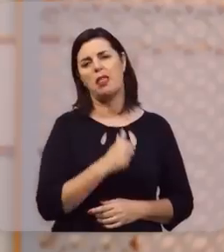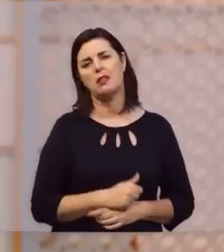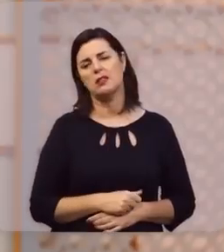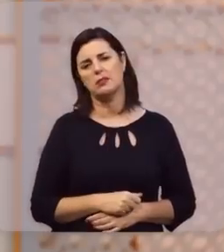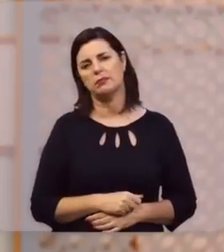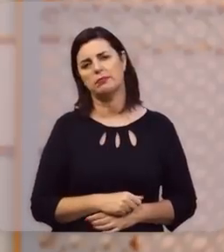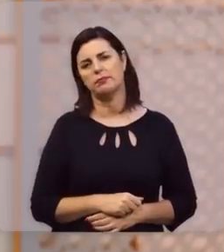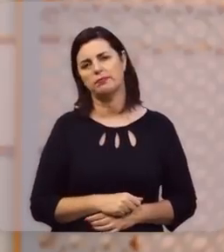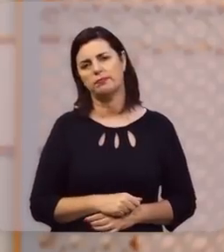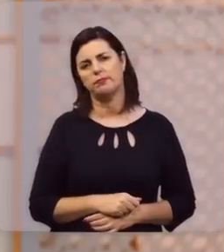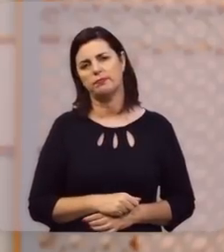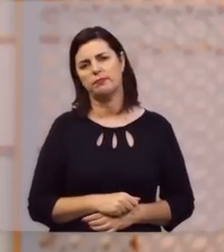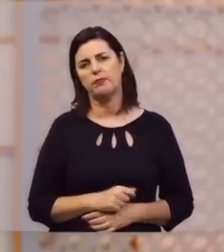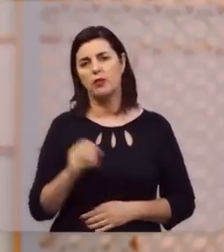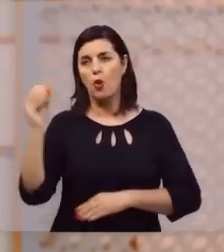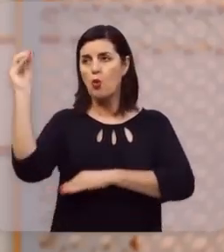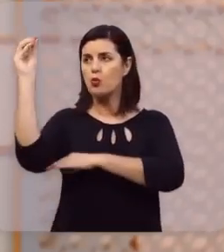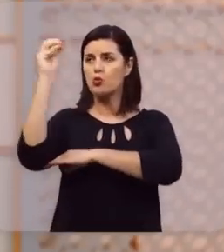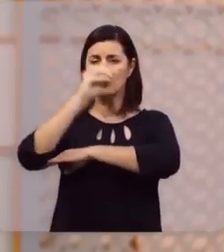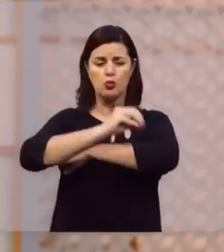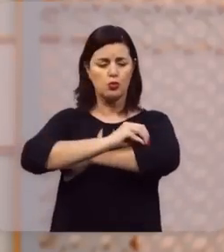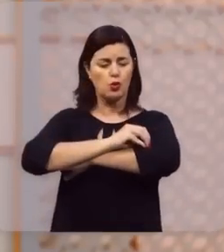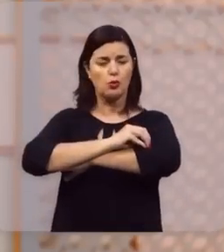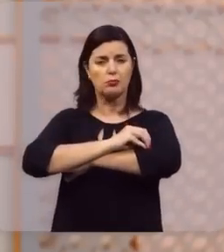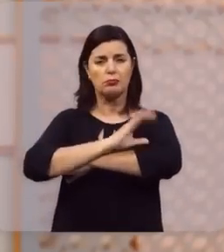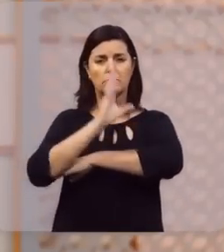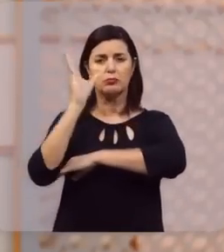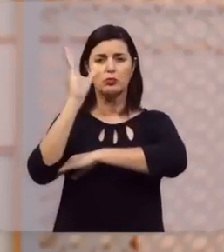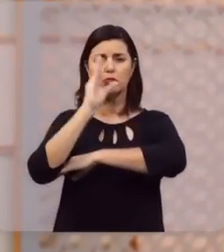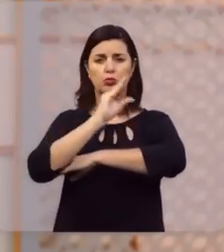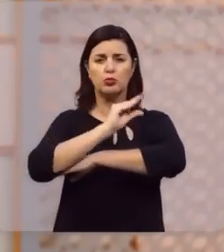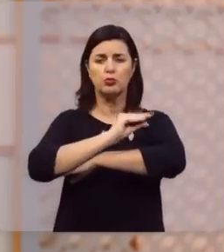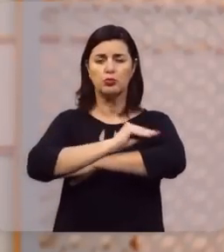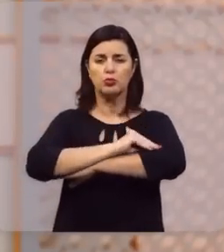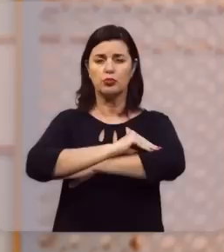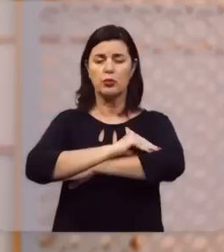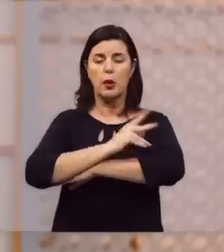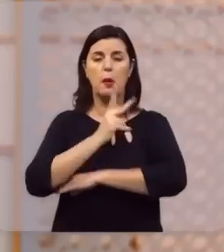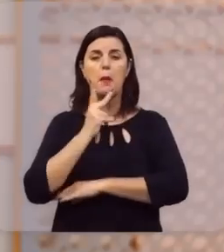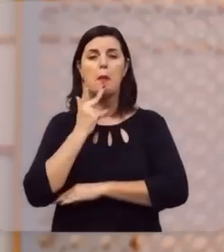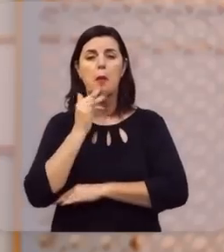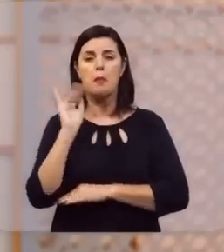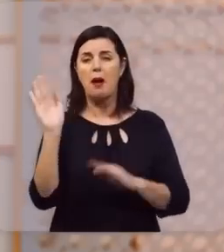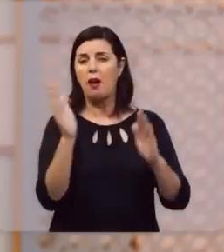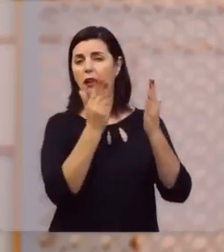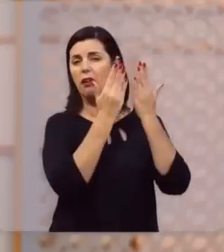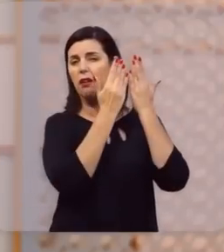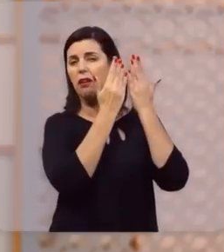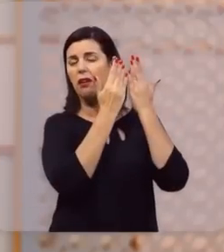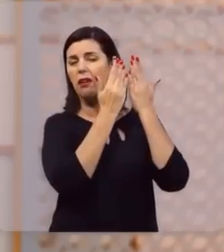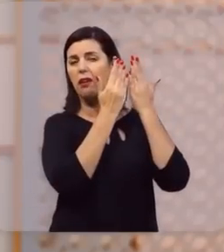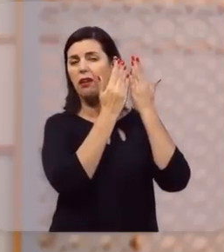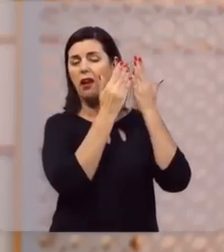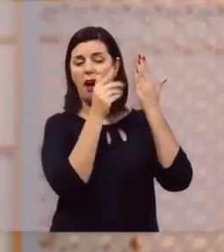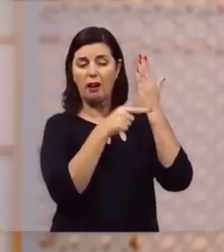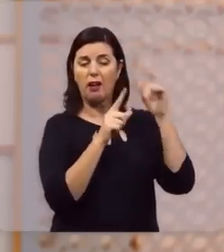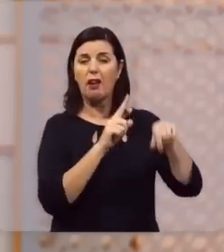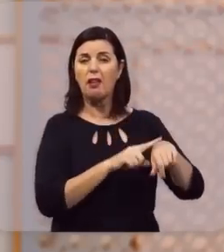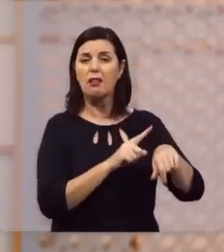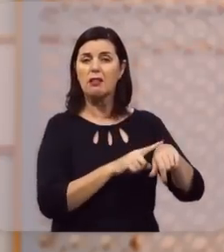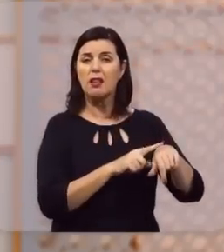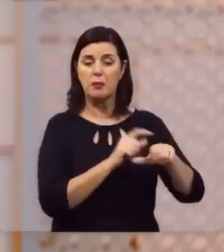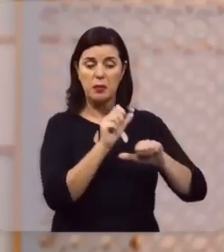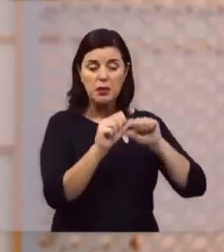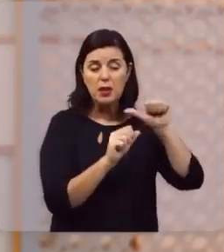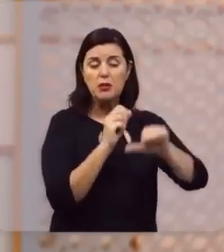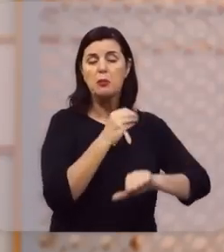beleza dele o sol esconder o rosto dele o pai escondeu o rosto dele naquele